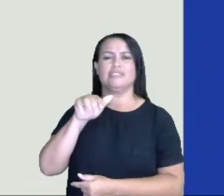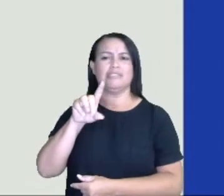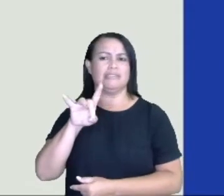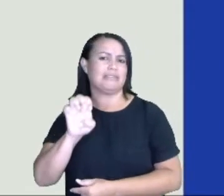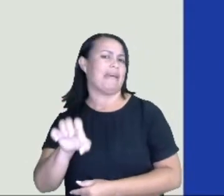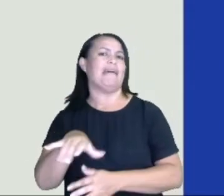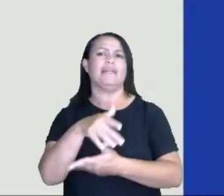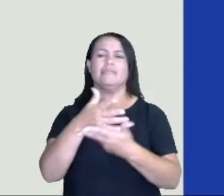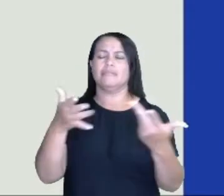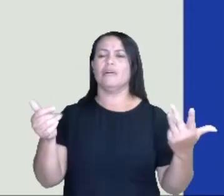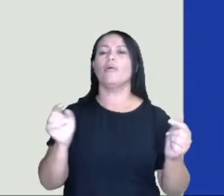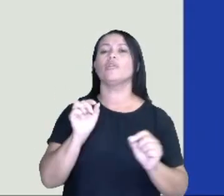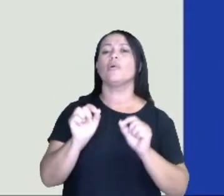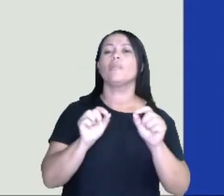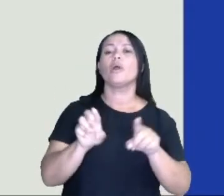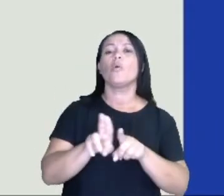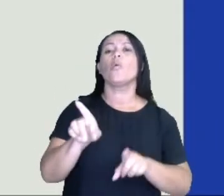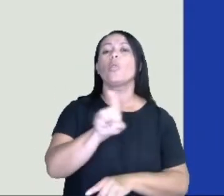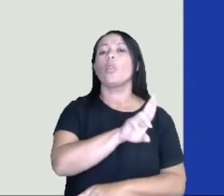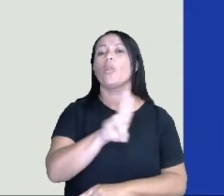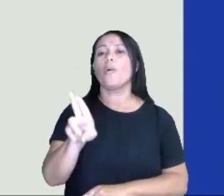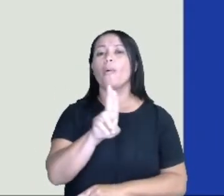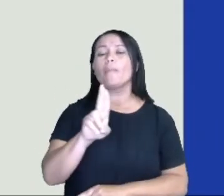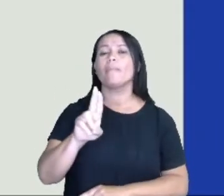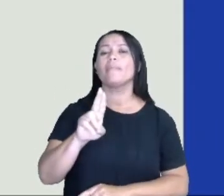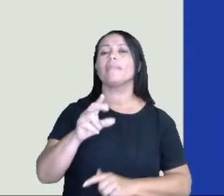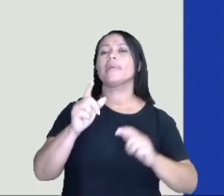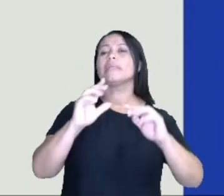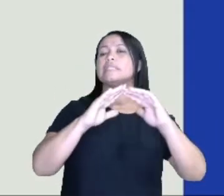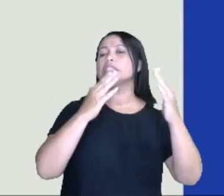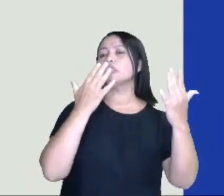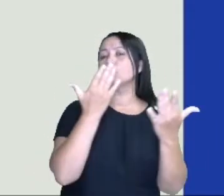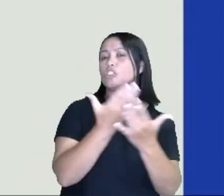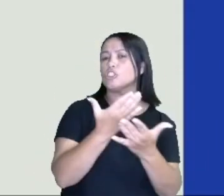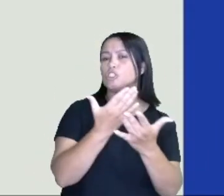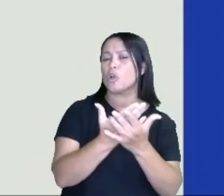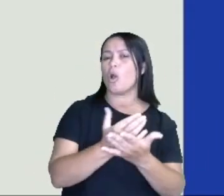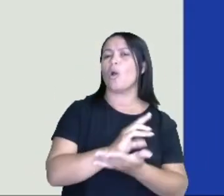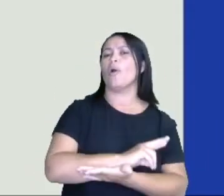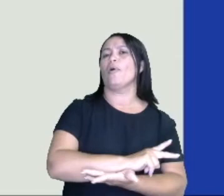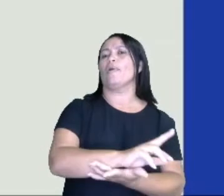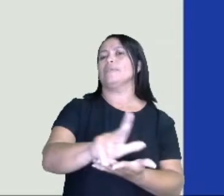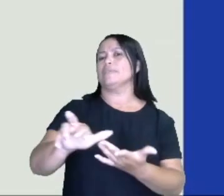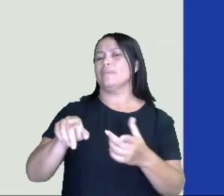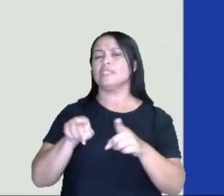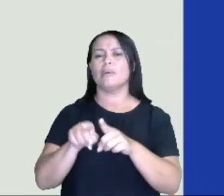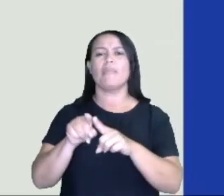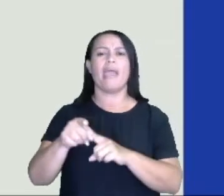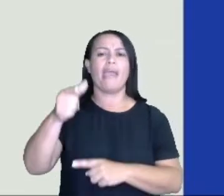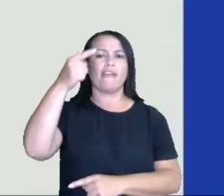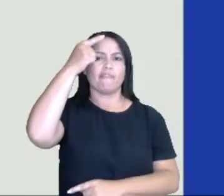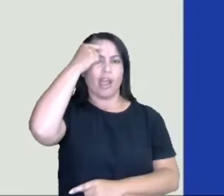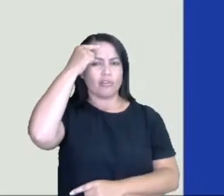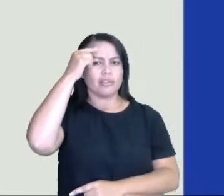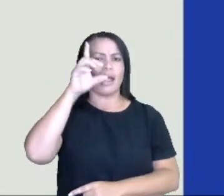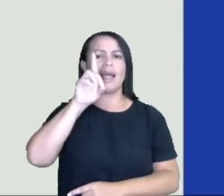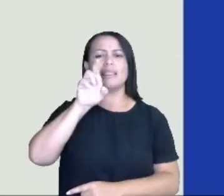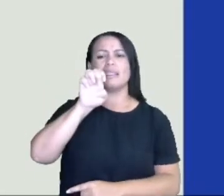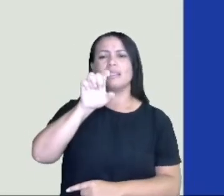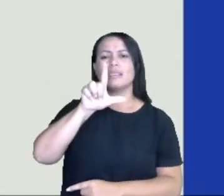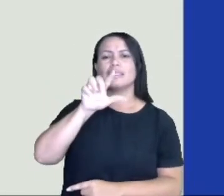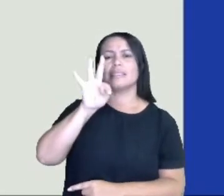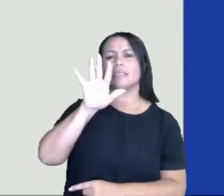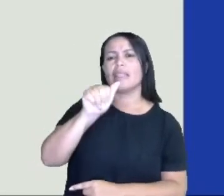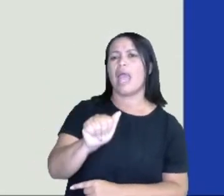instituições relacionadas ao ensino e demais segmentos. Faculdade Delta,